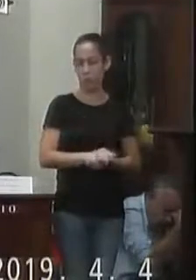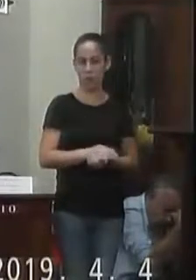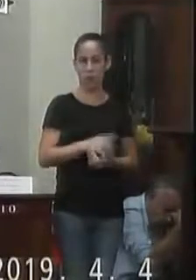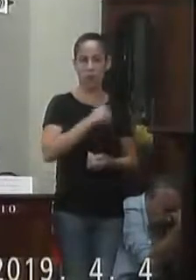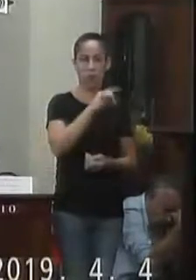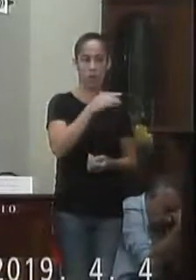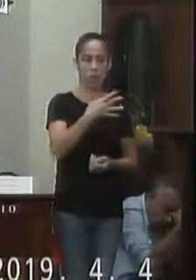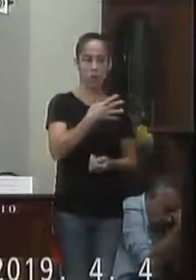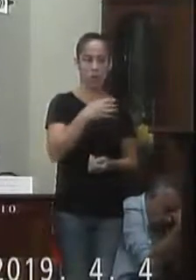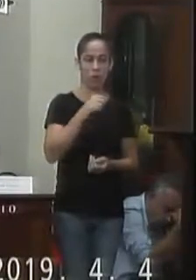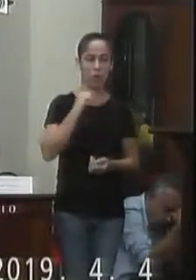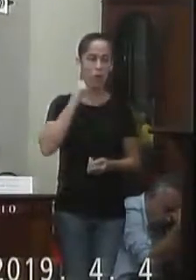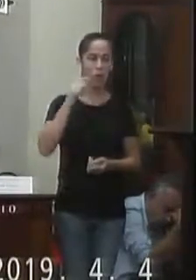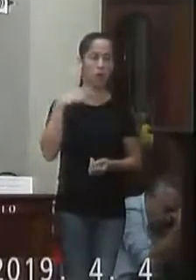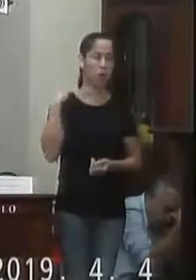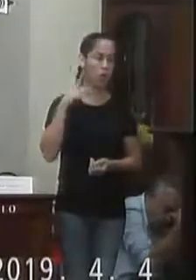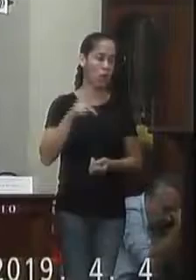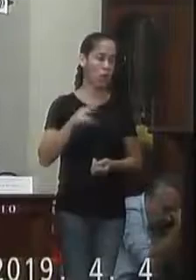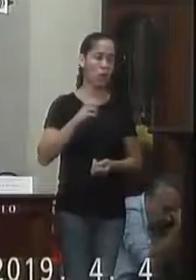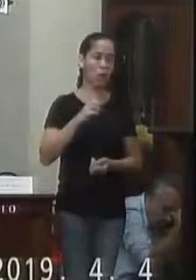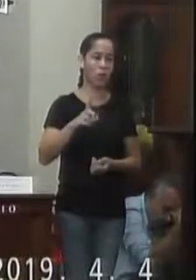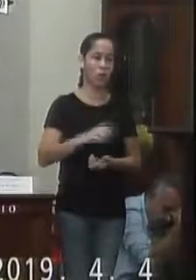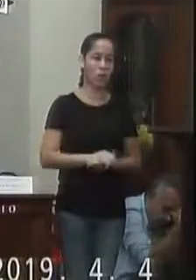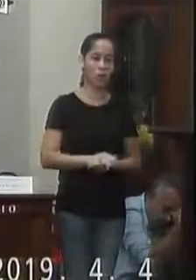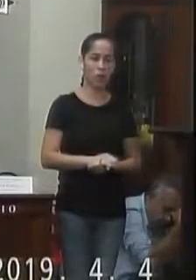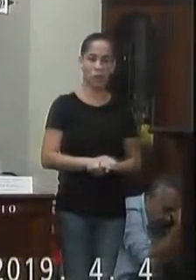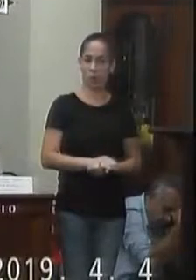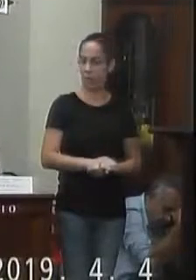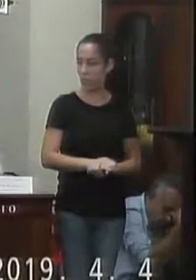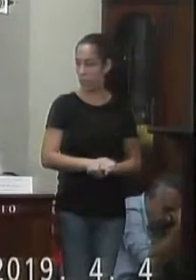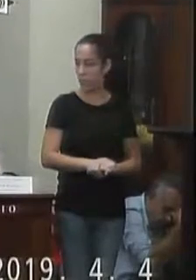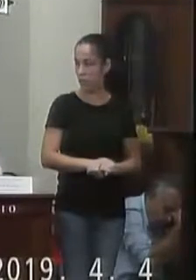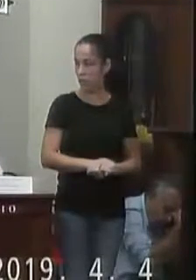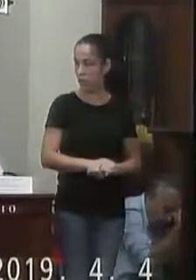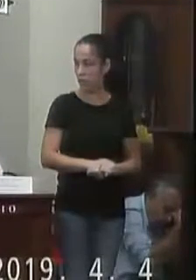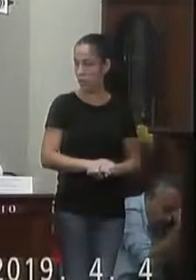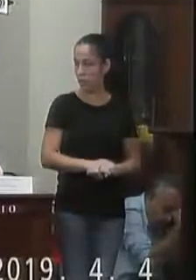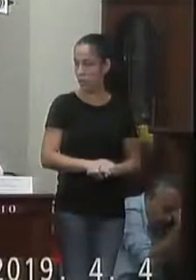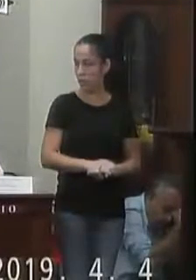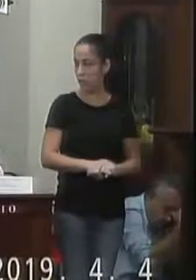sessões, 4 de abril de 2019, vereador professor Rafael, quero discutir, presidente.